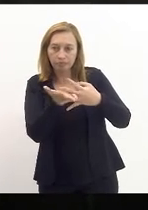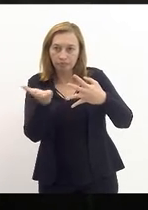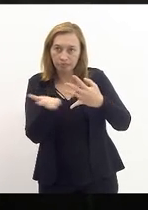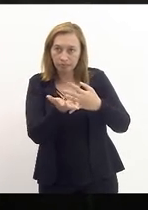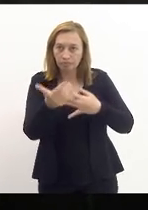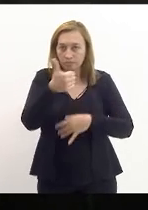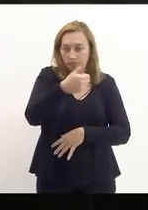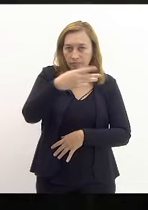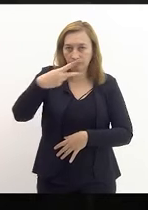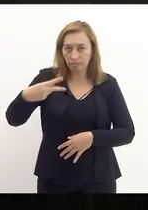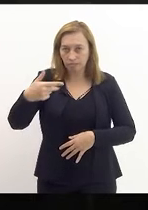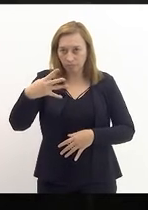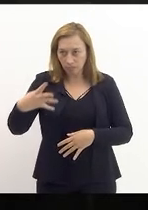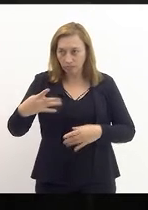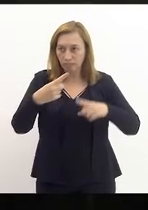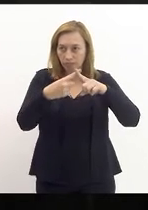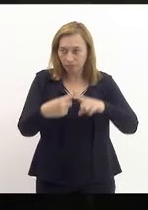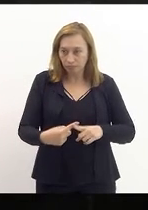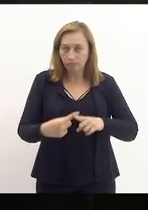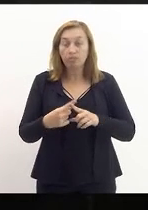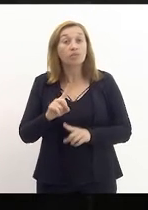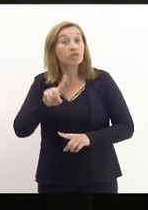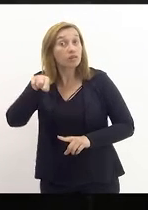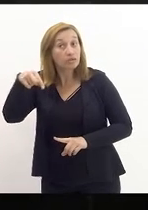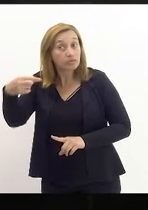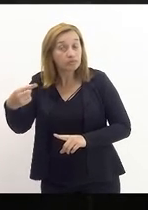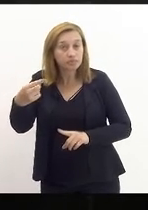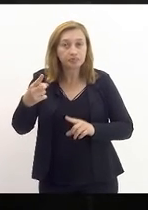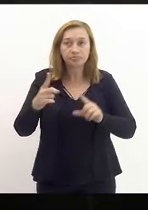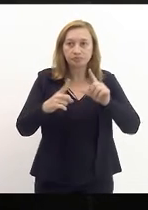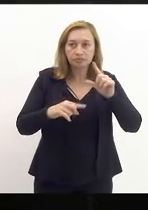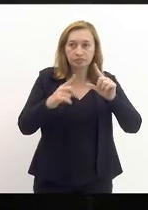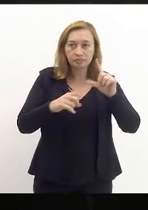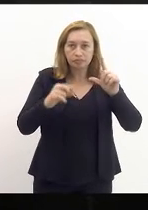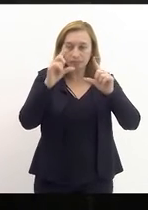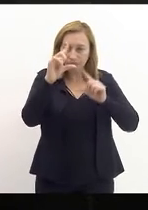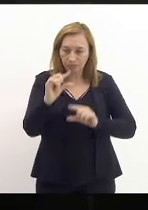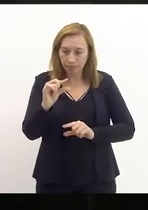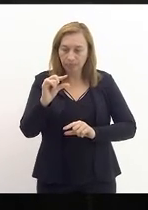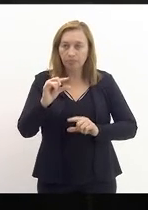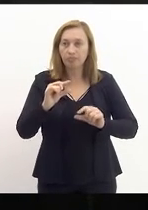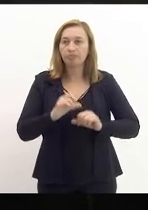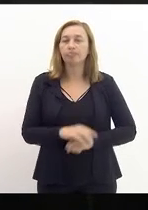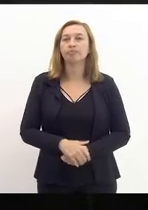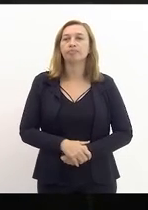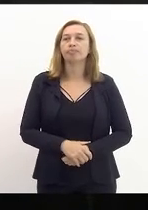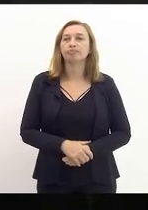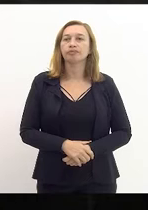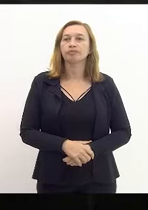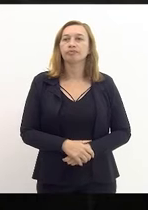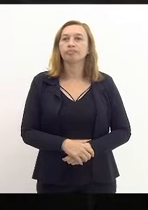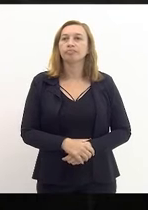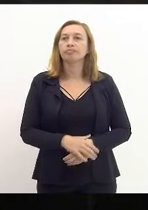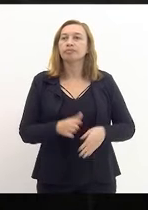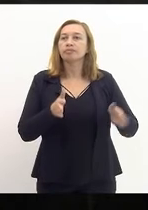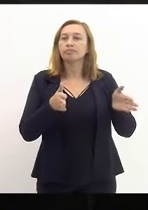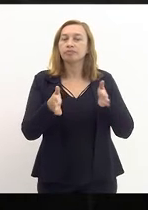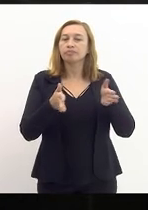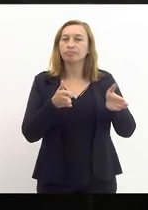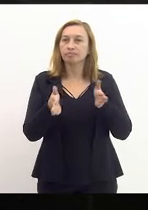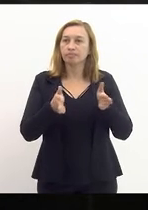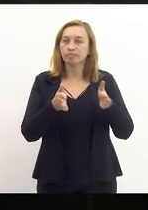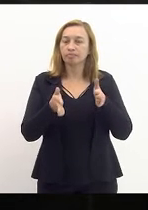24 vezes e depois evento as menores coloca prazo para os